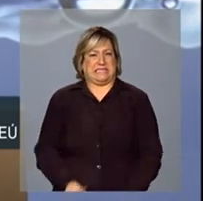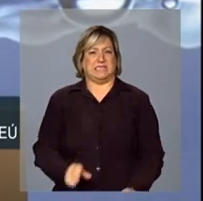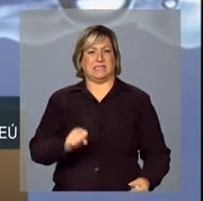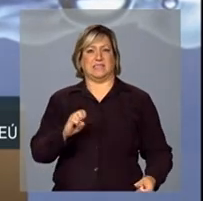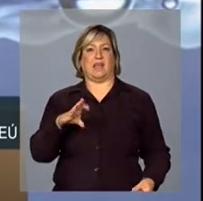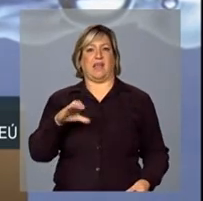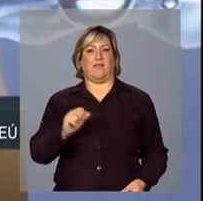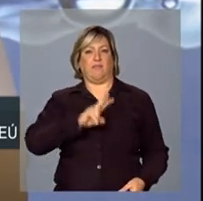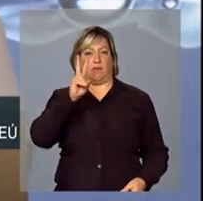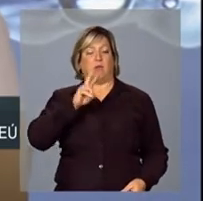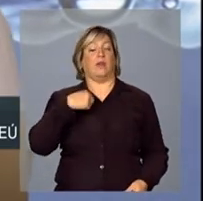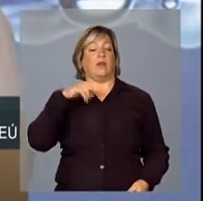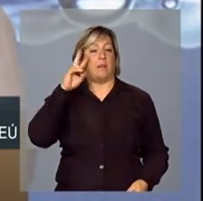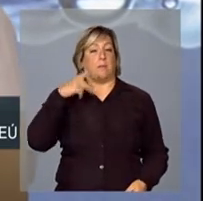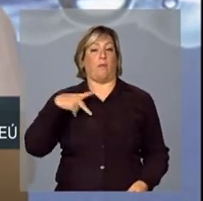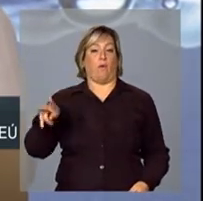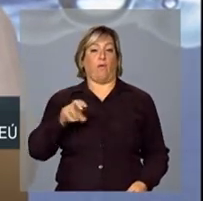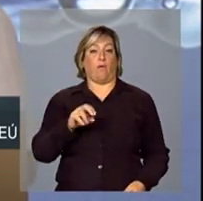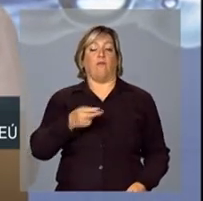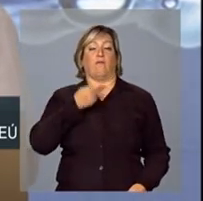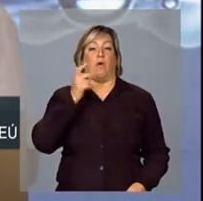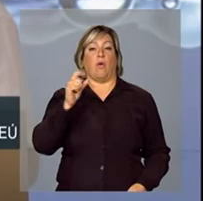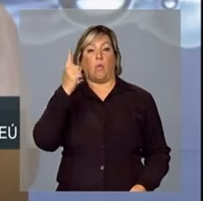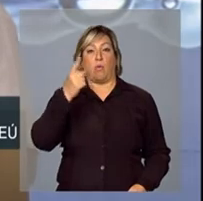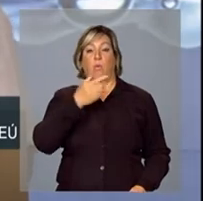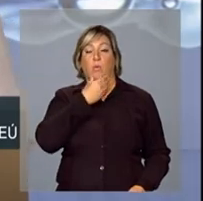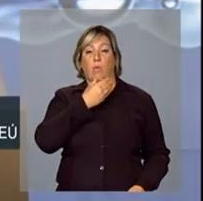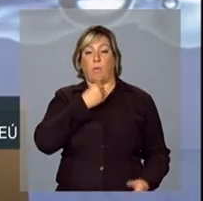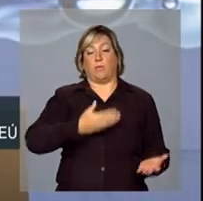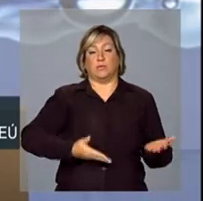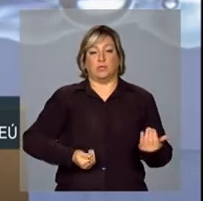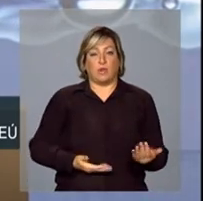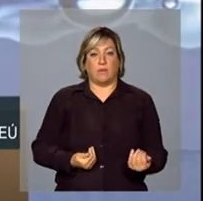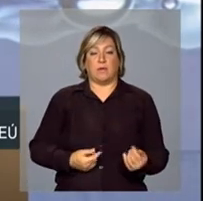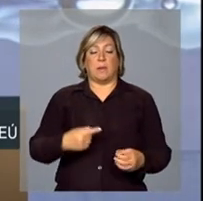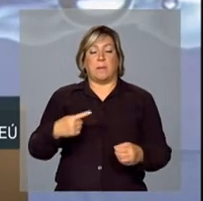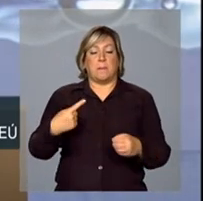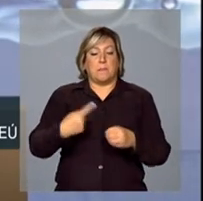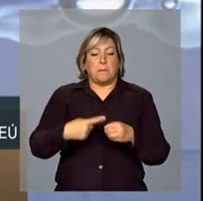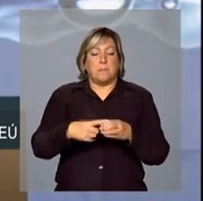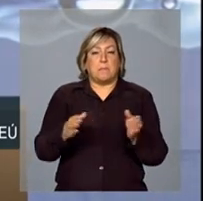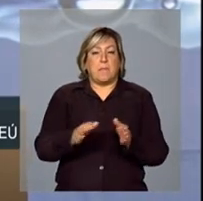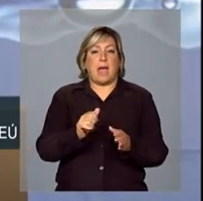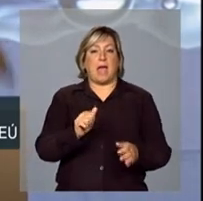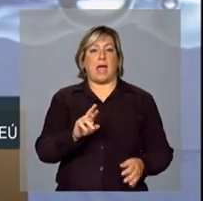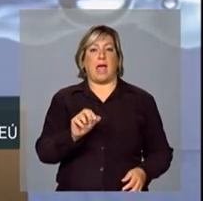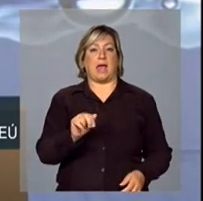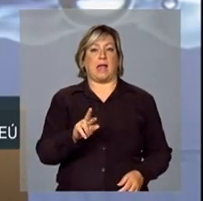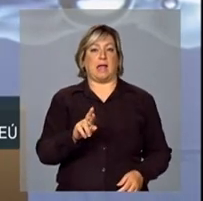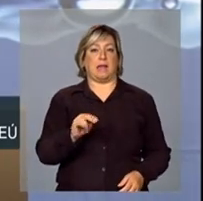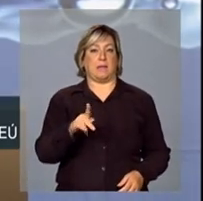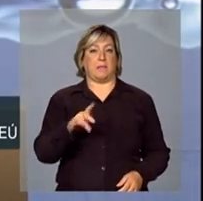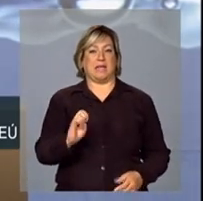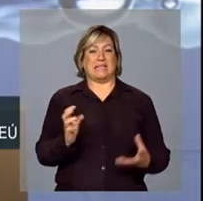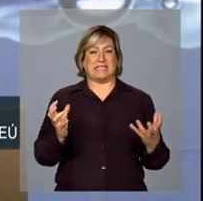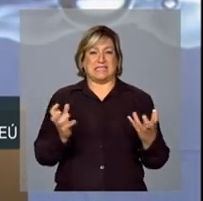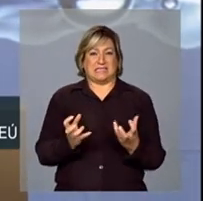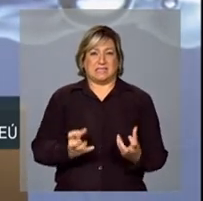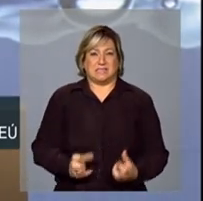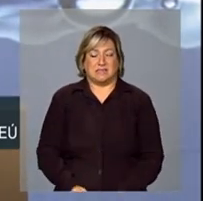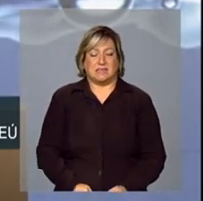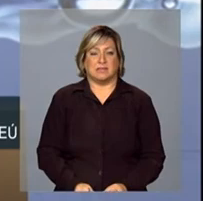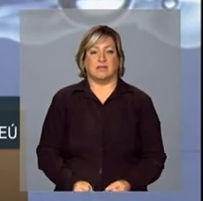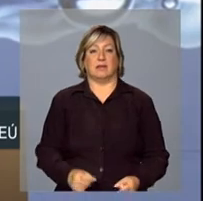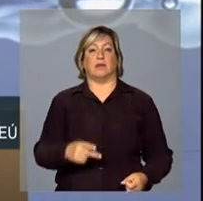ele que um rapaz jovem, na pequena cidade do Araripe, seca, seu